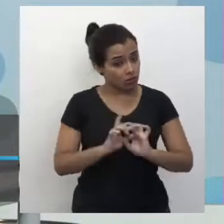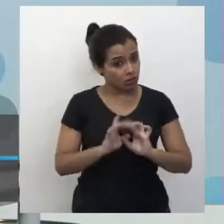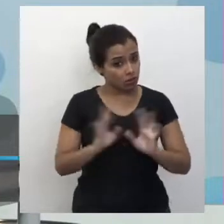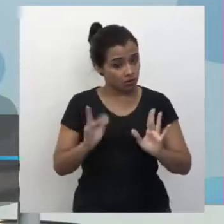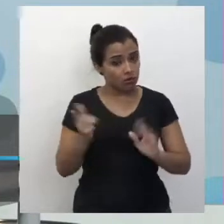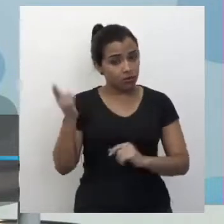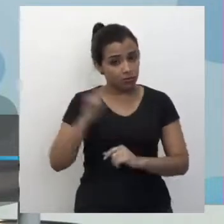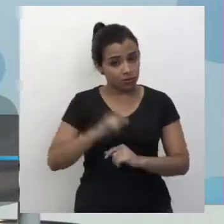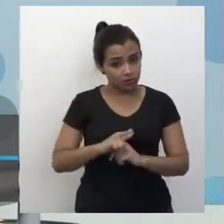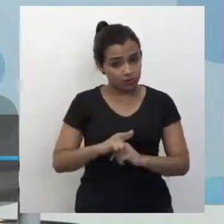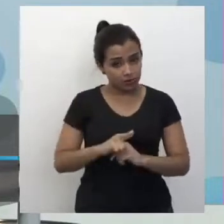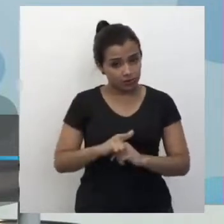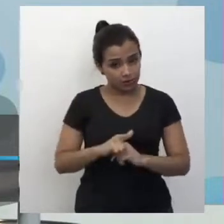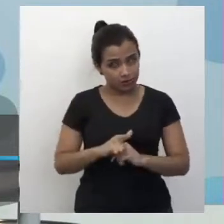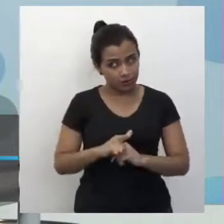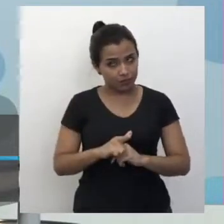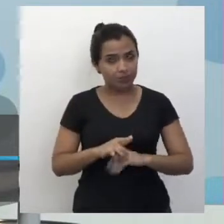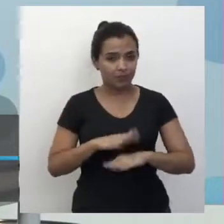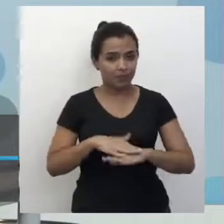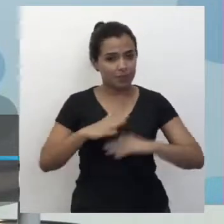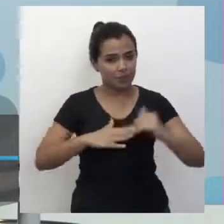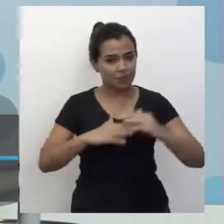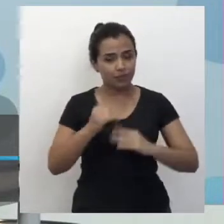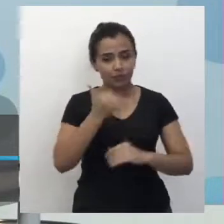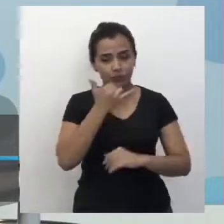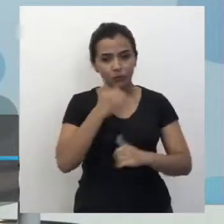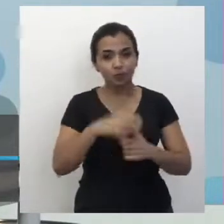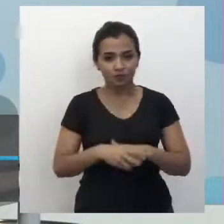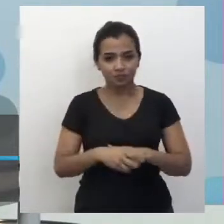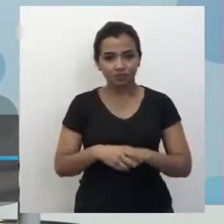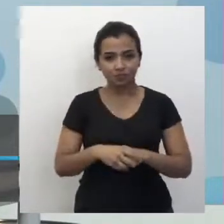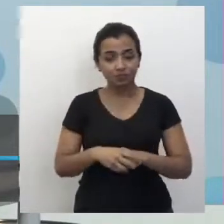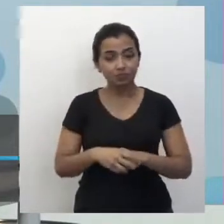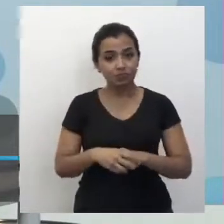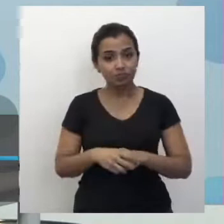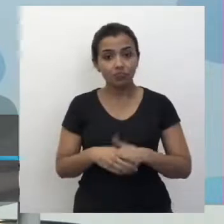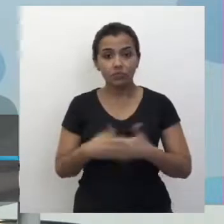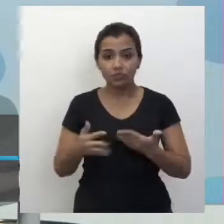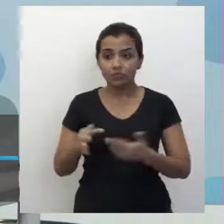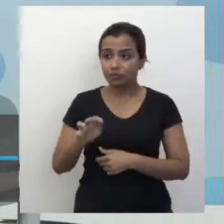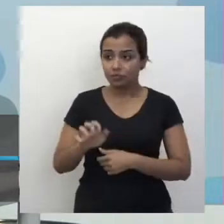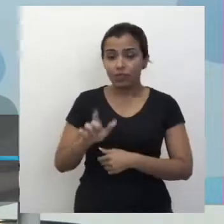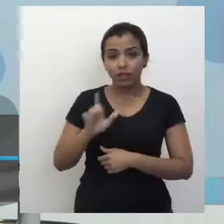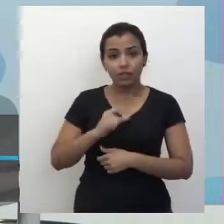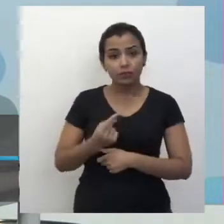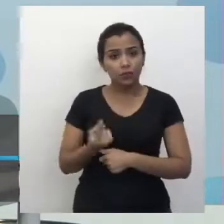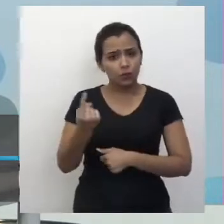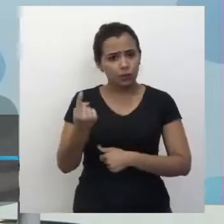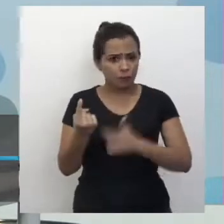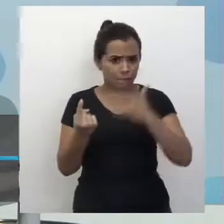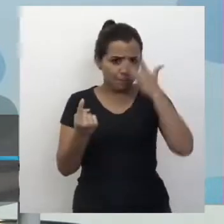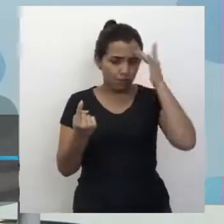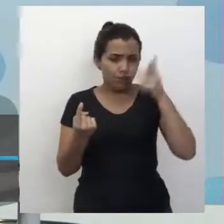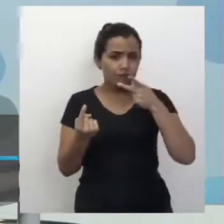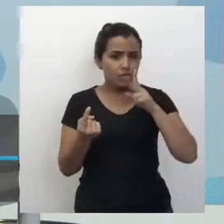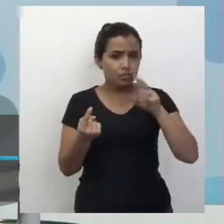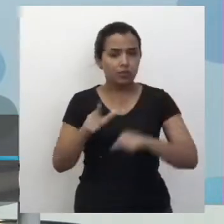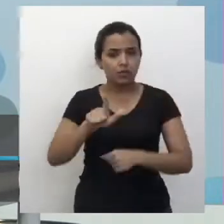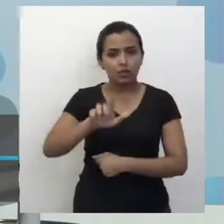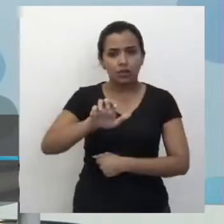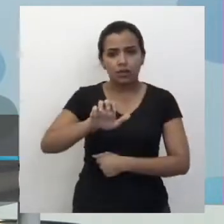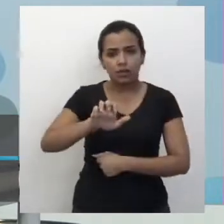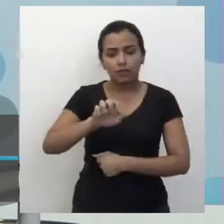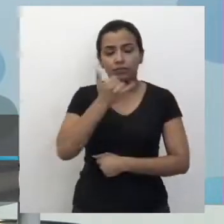essa liberdade, essa habilidade, perdão. Falado disso, Fê, nós tivemos uma colocação sobre libertarismo. Todas